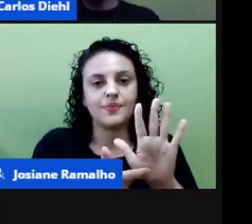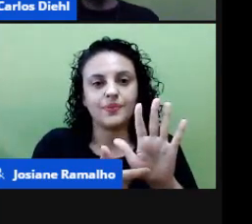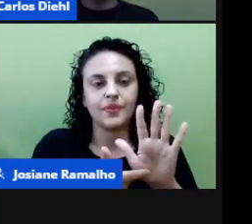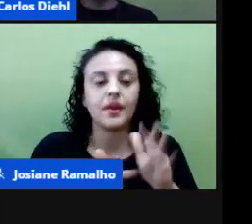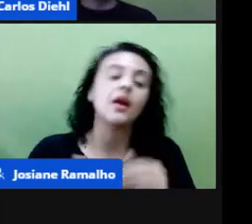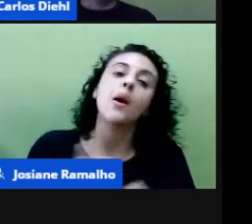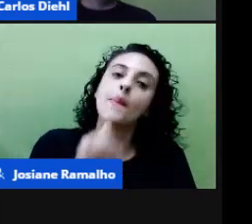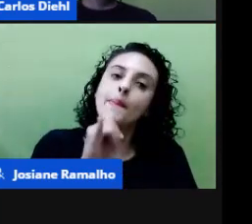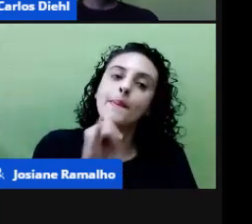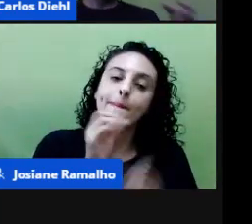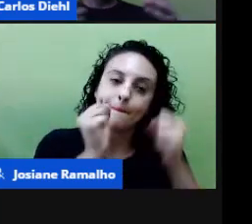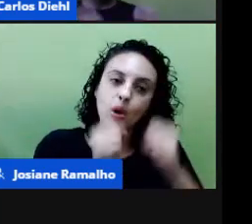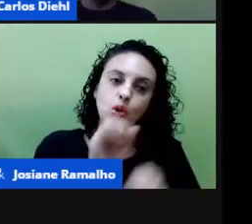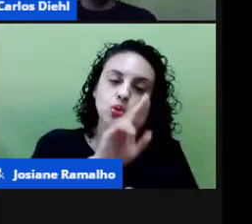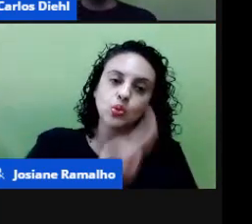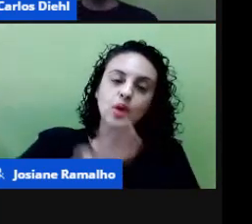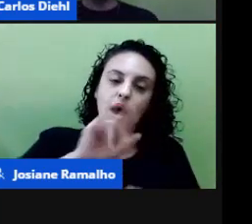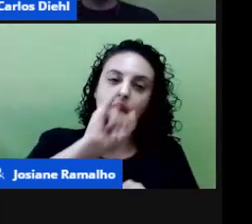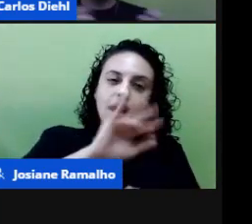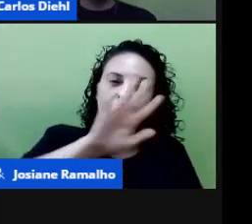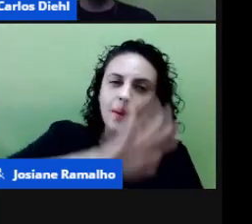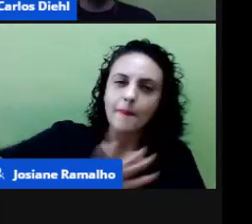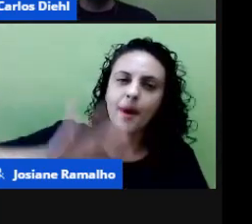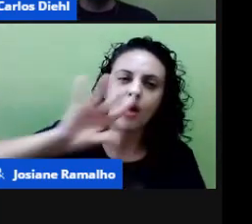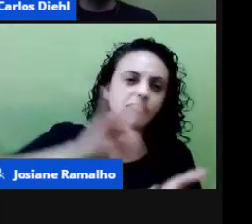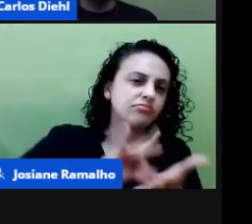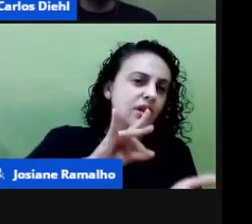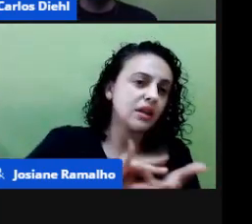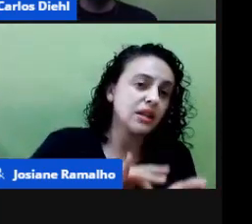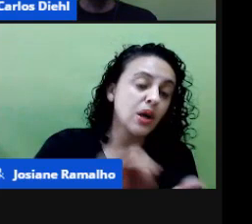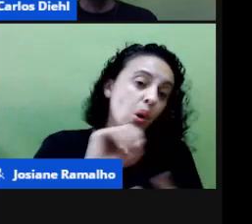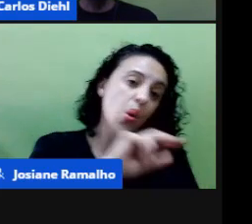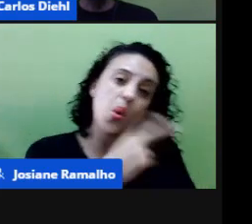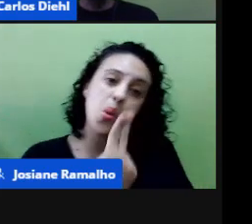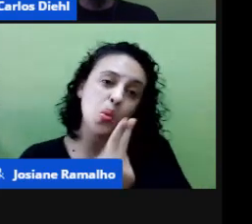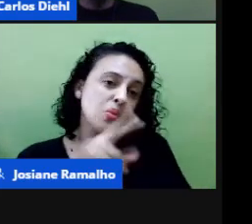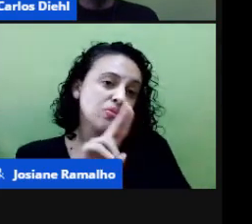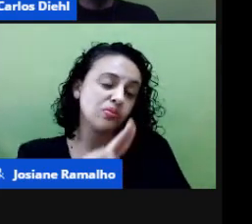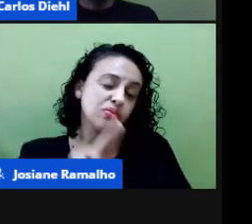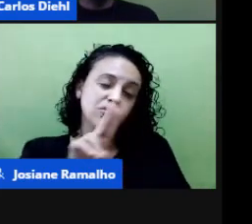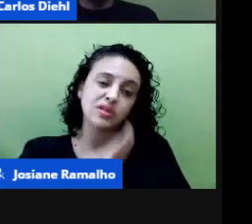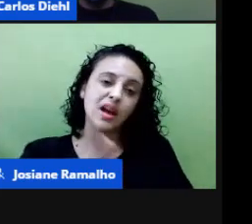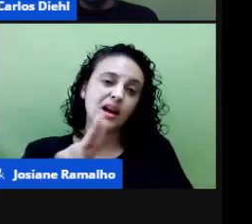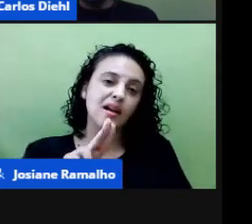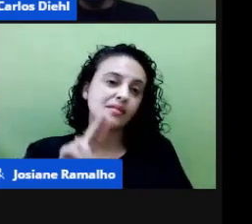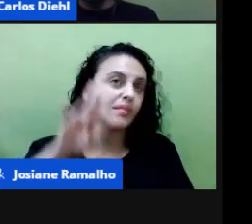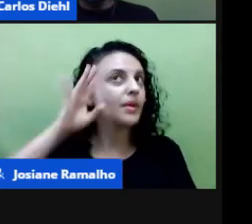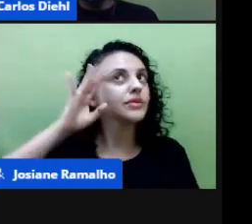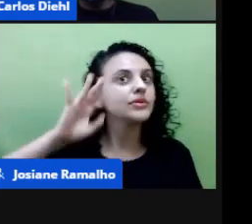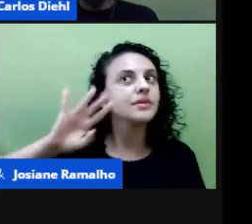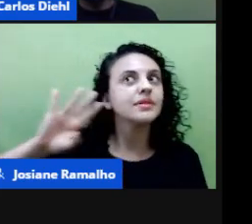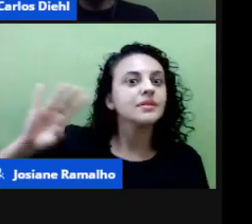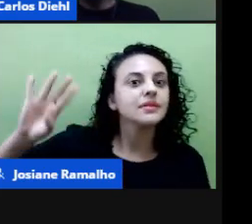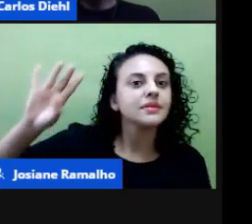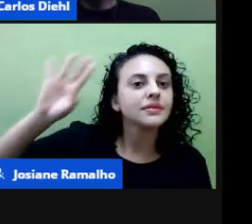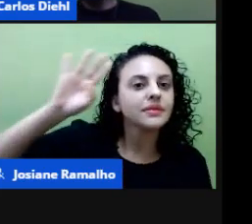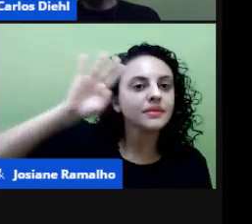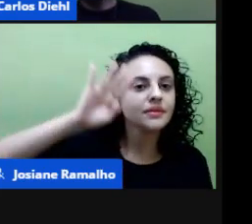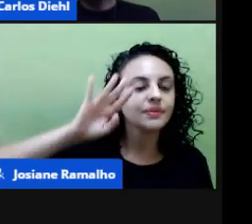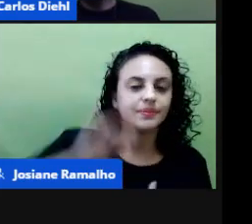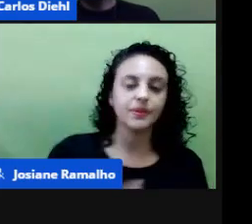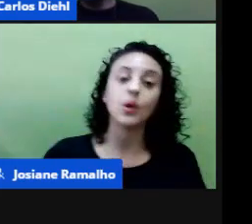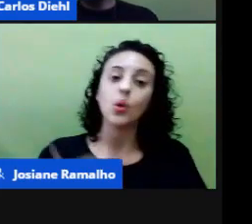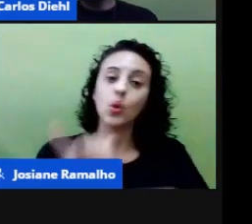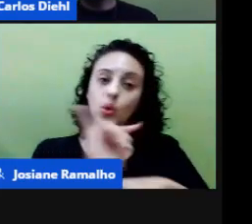imagens realistas, ou pode trabalhar ele, inclusive, através da ficção. Um documentário que eu produzi, que